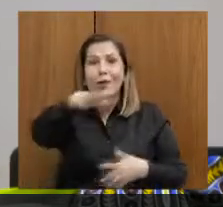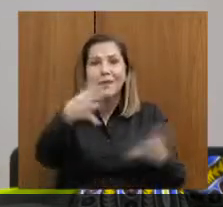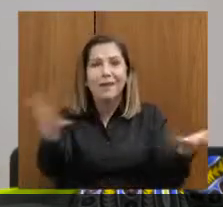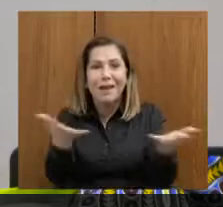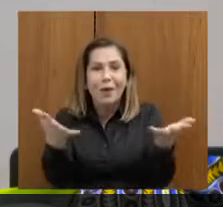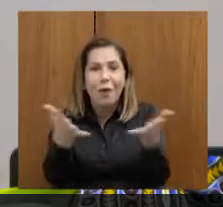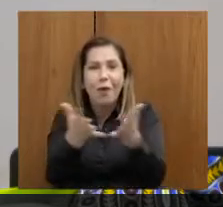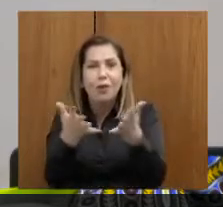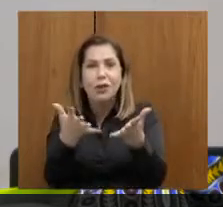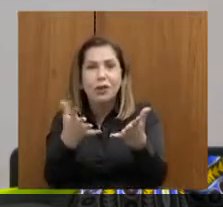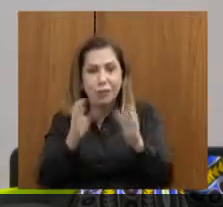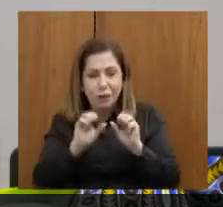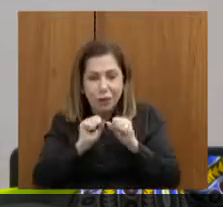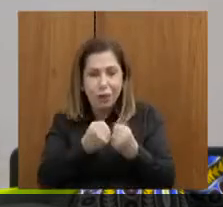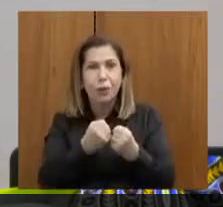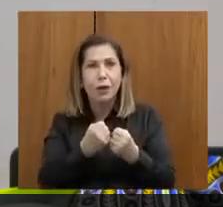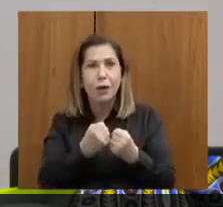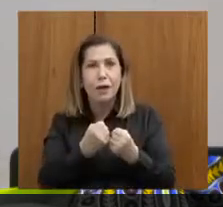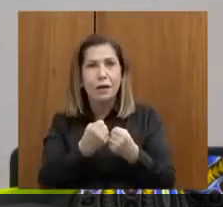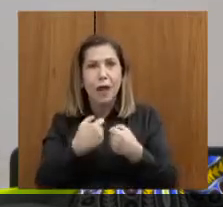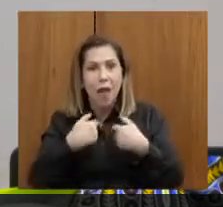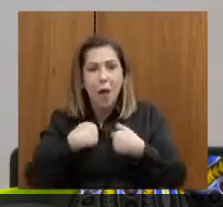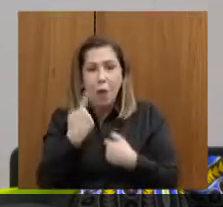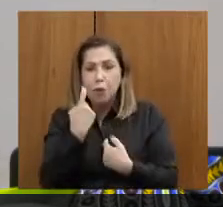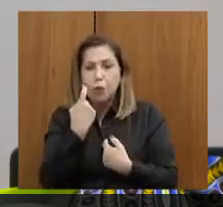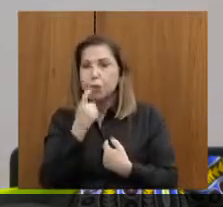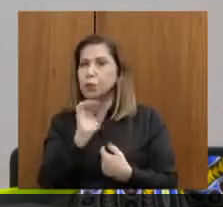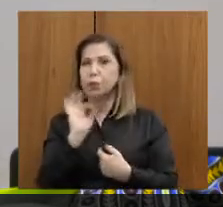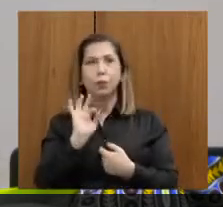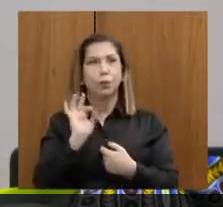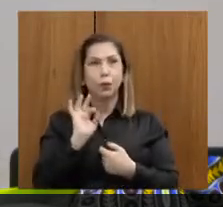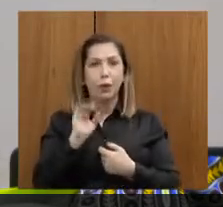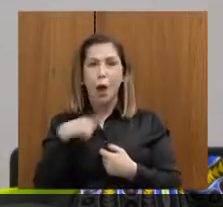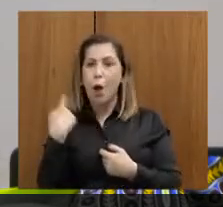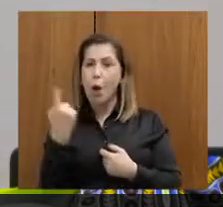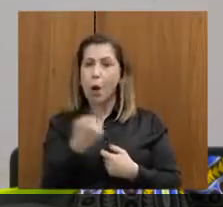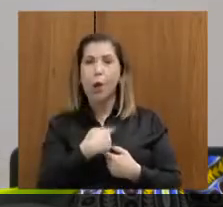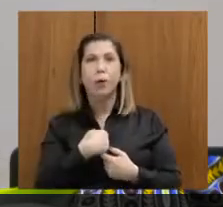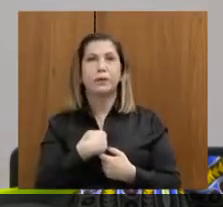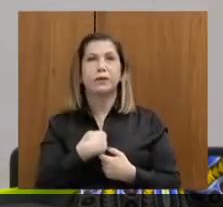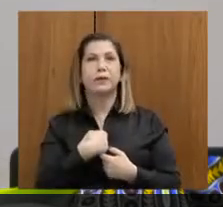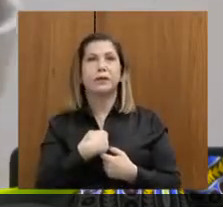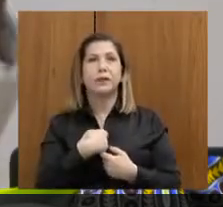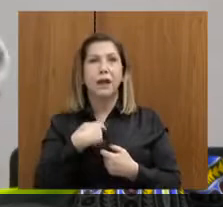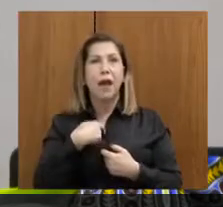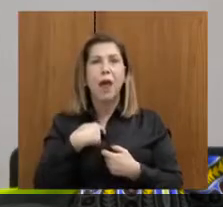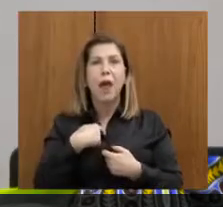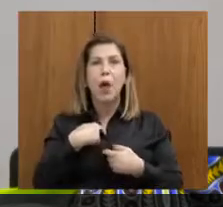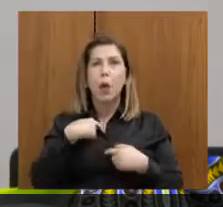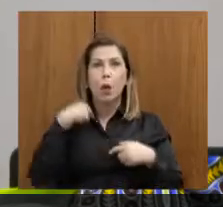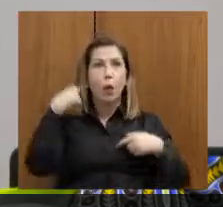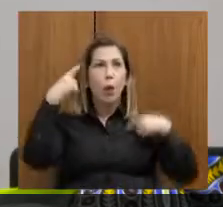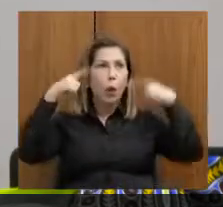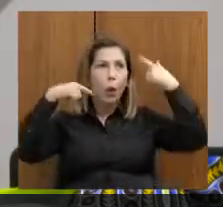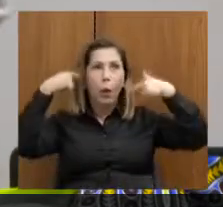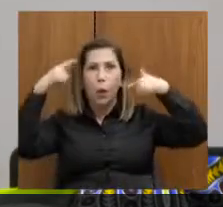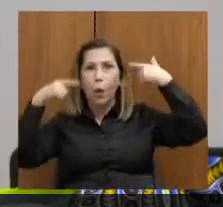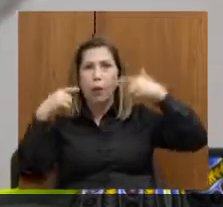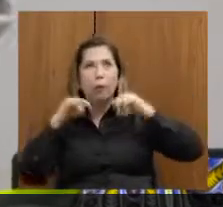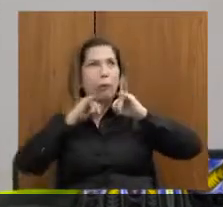também traz essa segurança eu não estou falando sozinha eu não sou mais o doido que fica